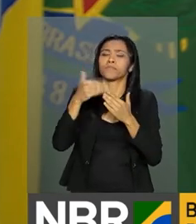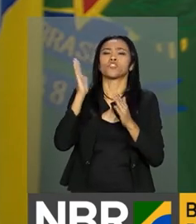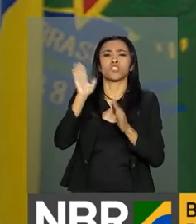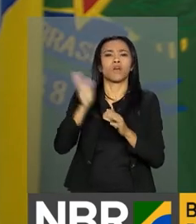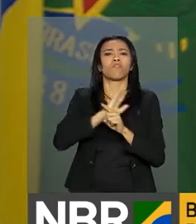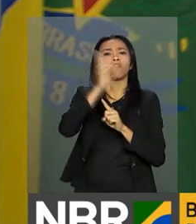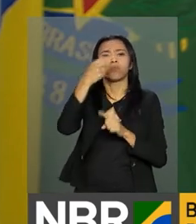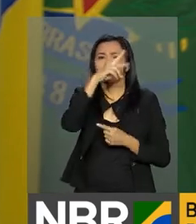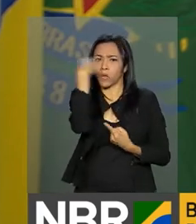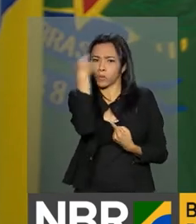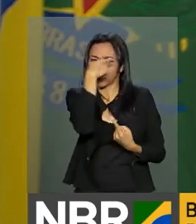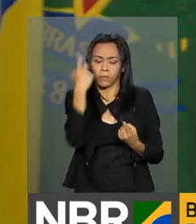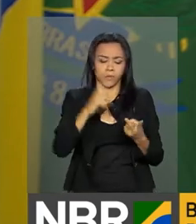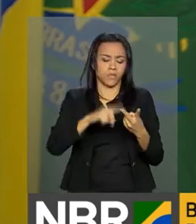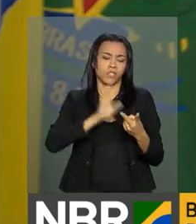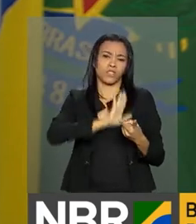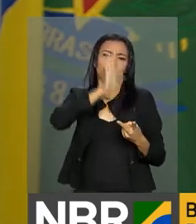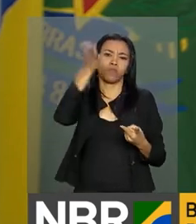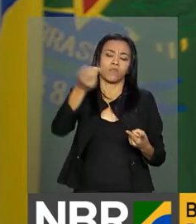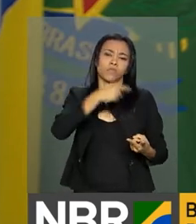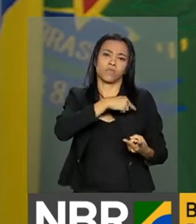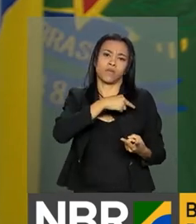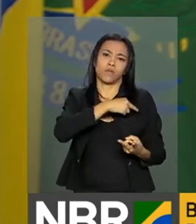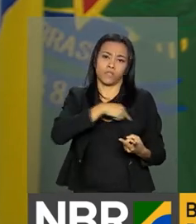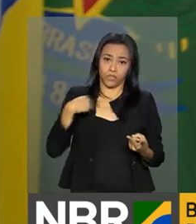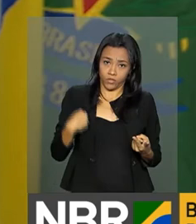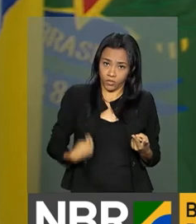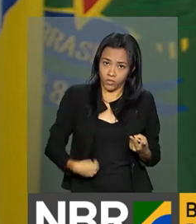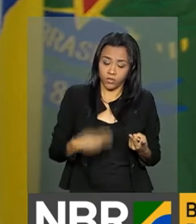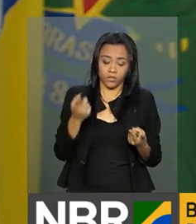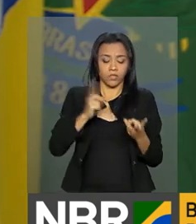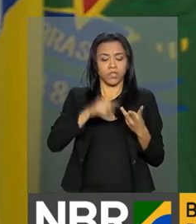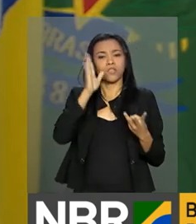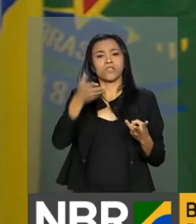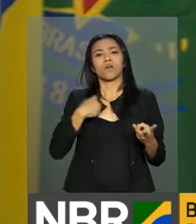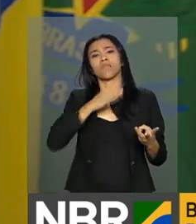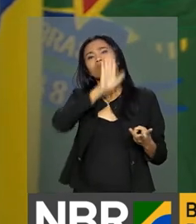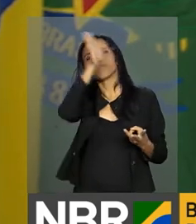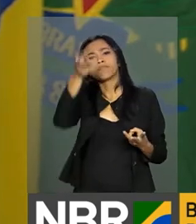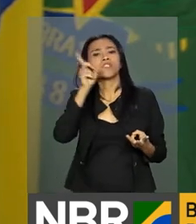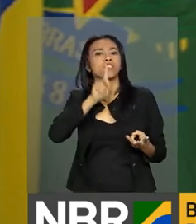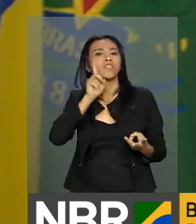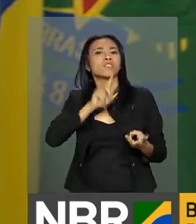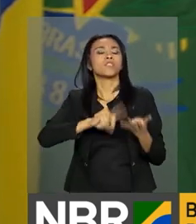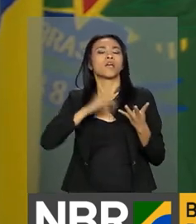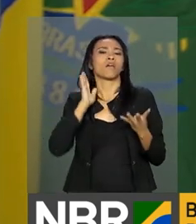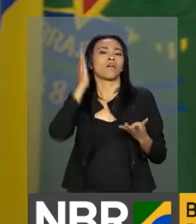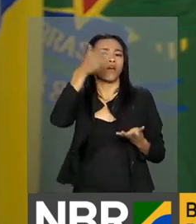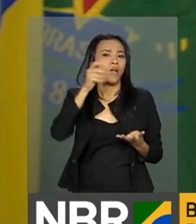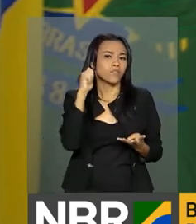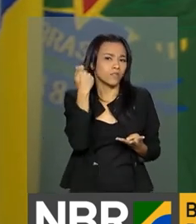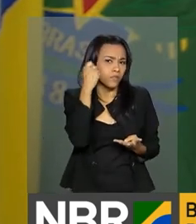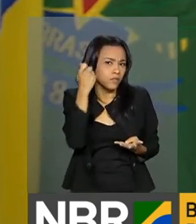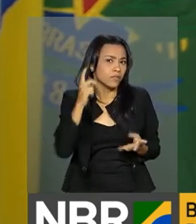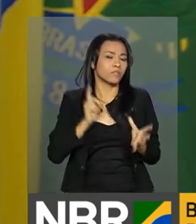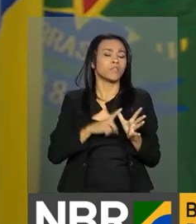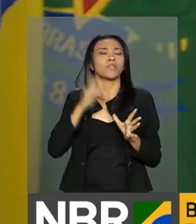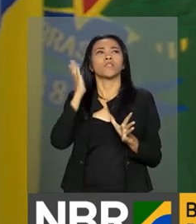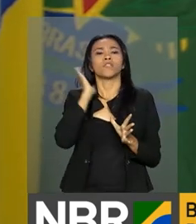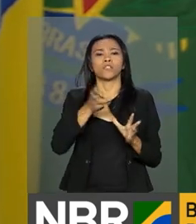já fomos a china já fomos a estados unidos argentina já fizemos reunião da cplp